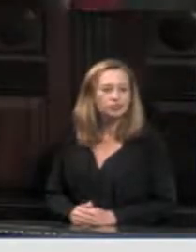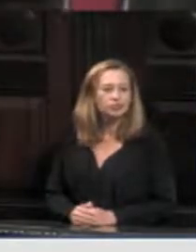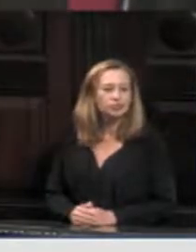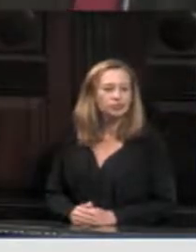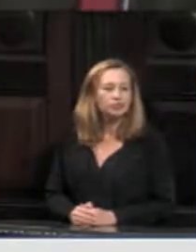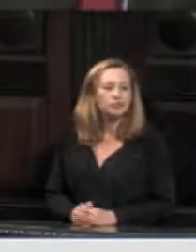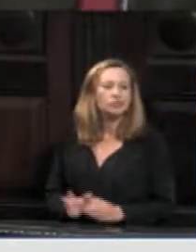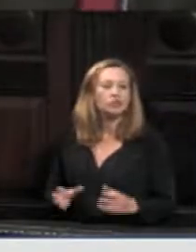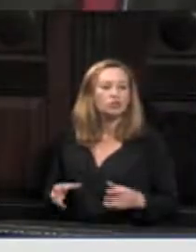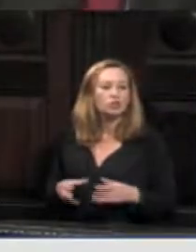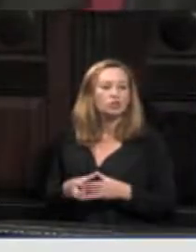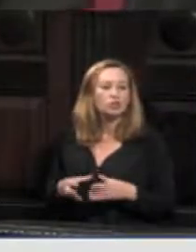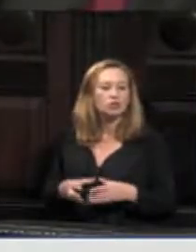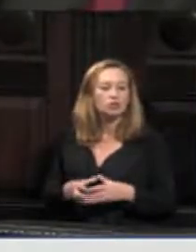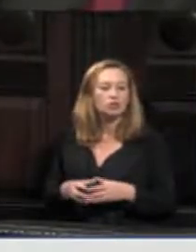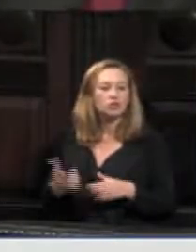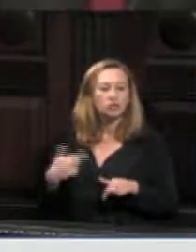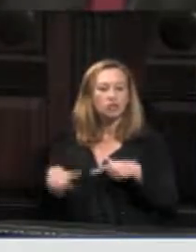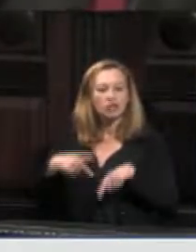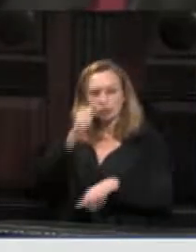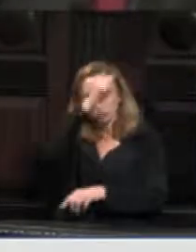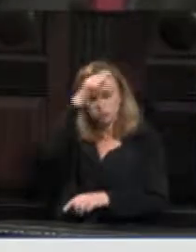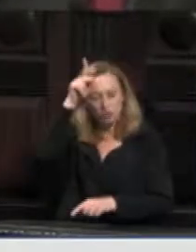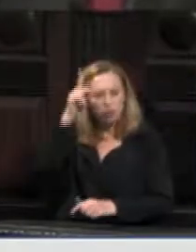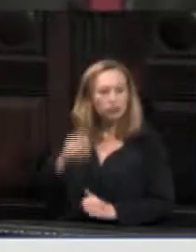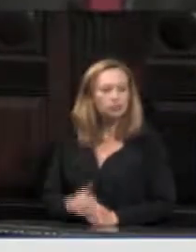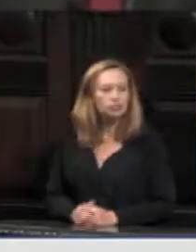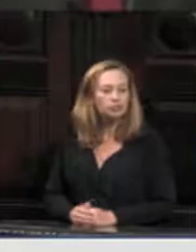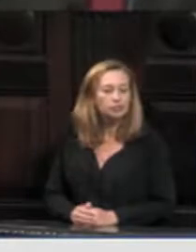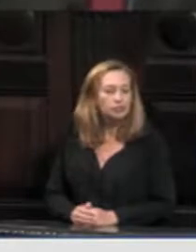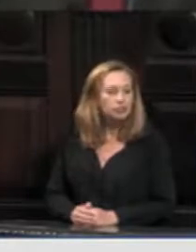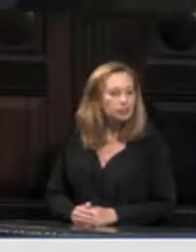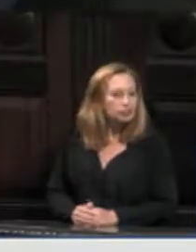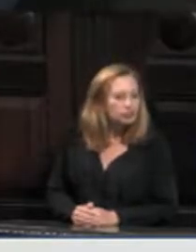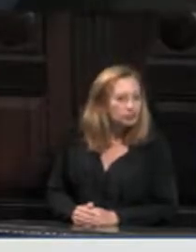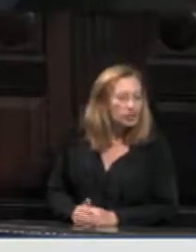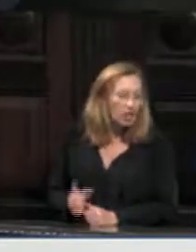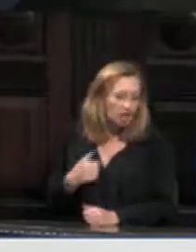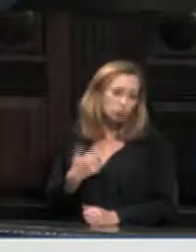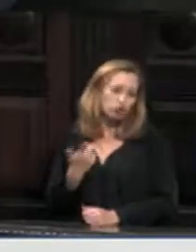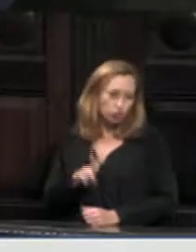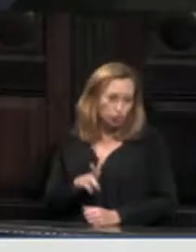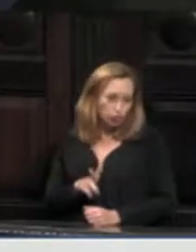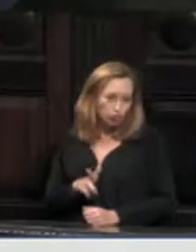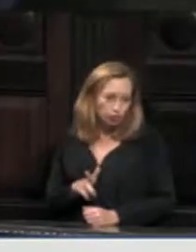Pela Comissão de Servidores Públicos. Quero no meu pé essa bola de novo, presidente.